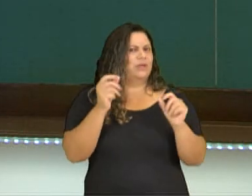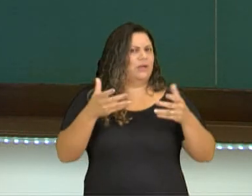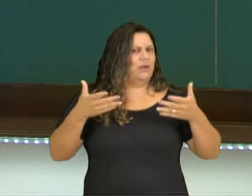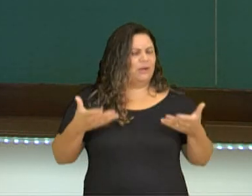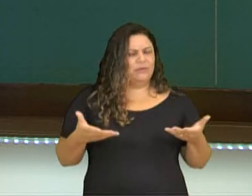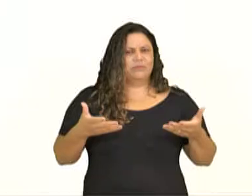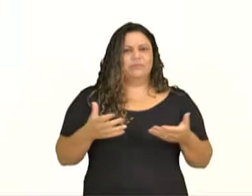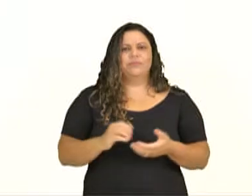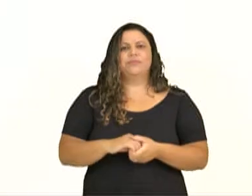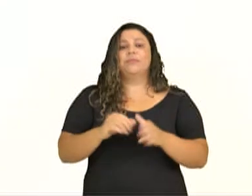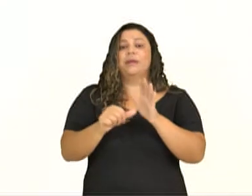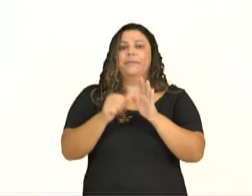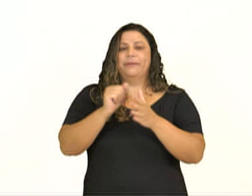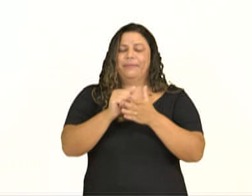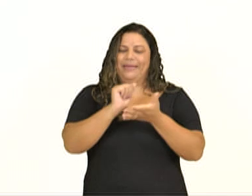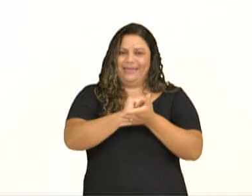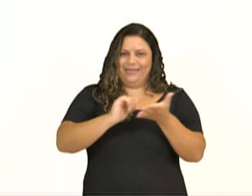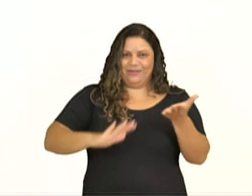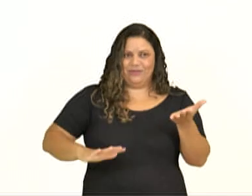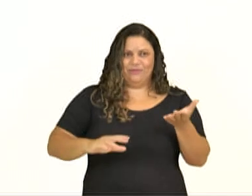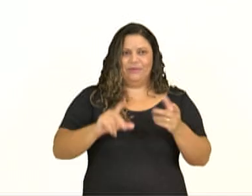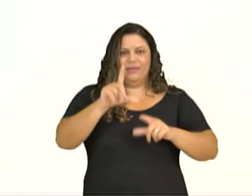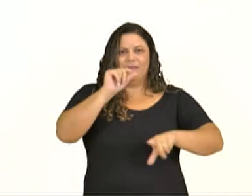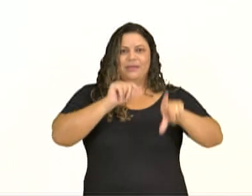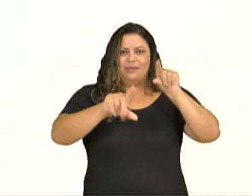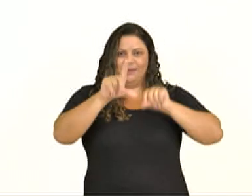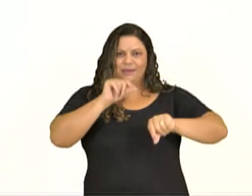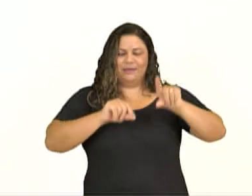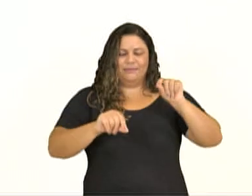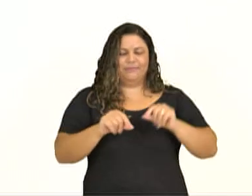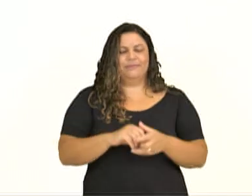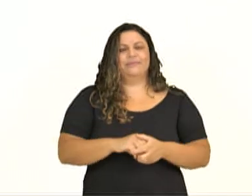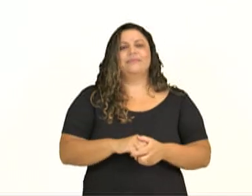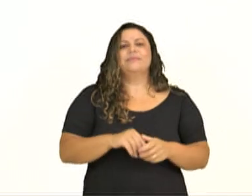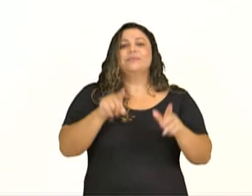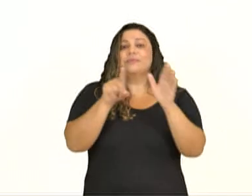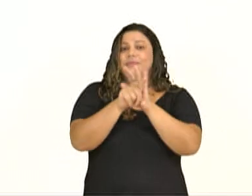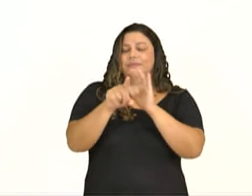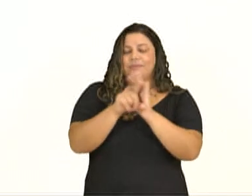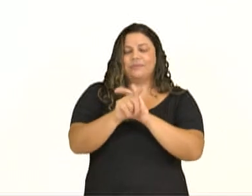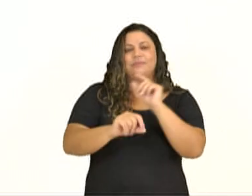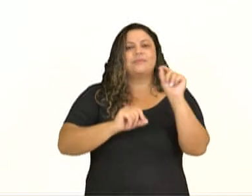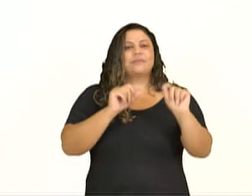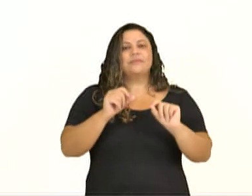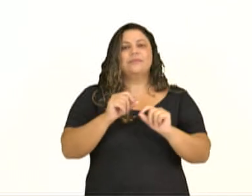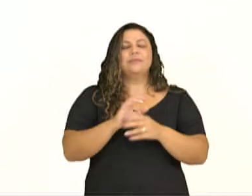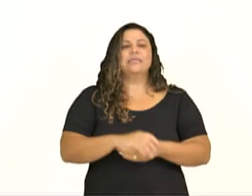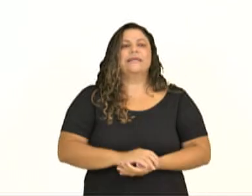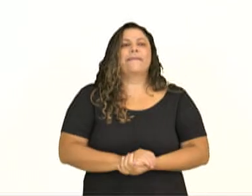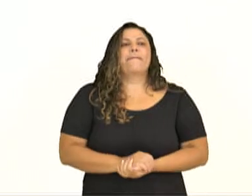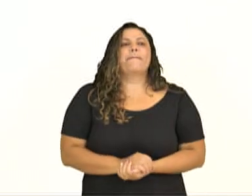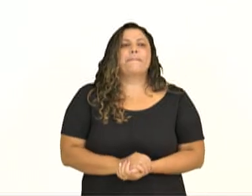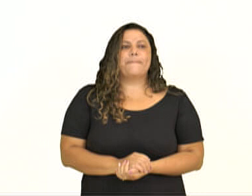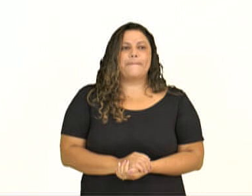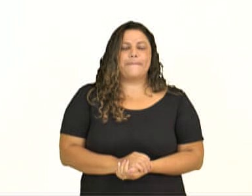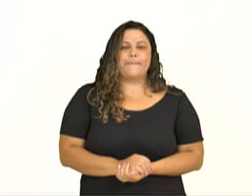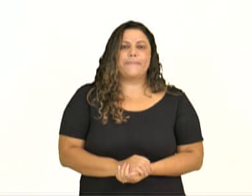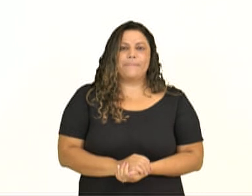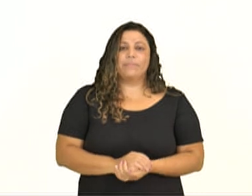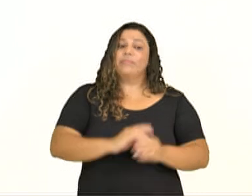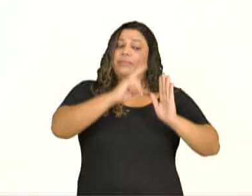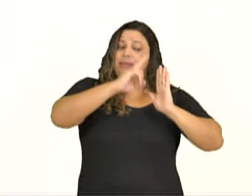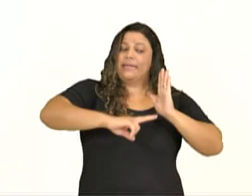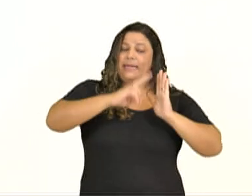a nossa primeira atividade de múltipla escolha aqui, o nosso quiz, né? Então a sugestão vamos ler aqui comigo.